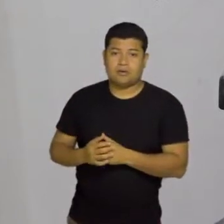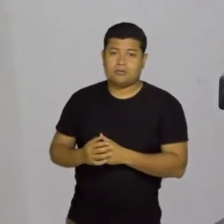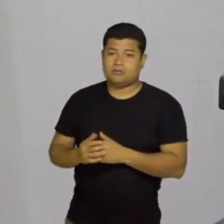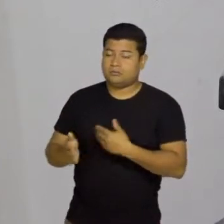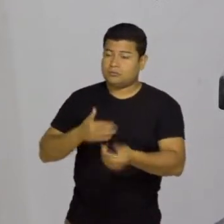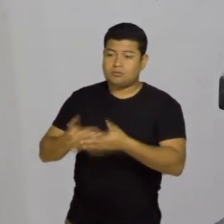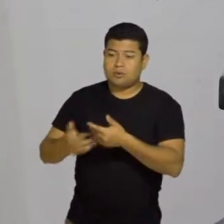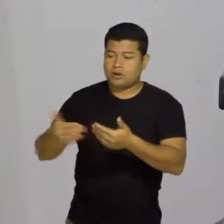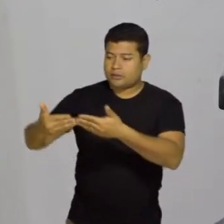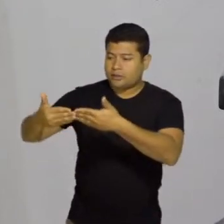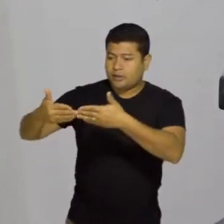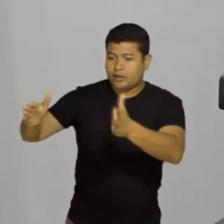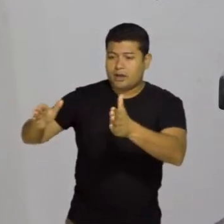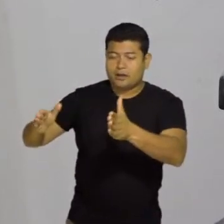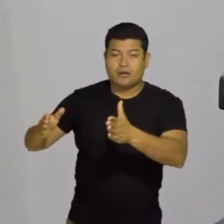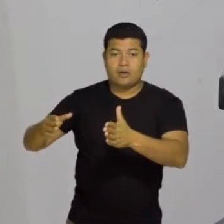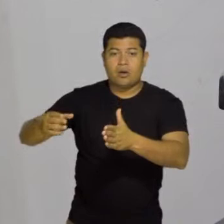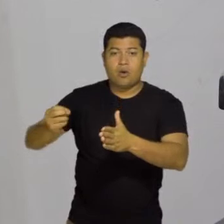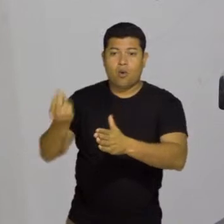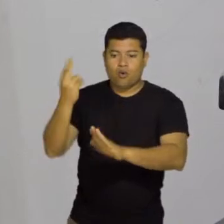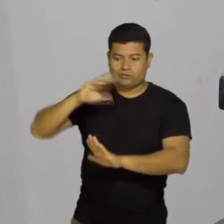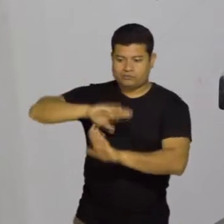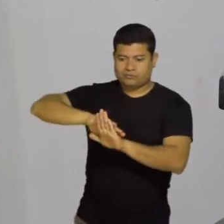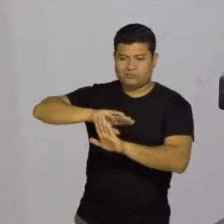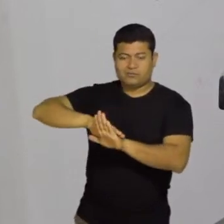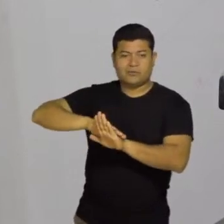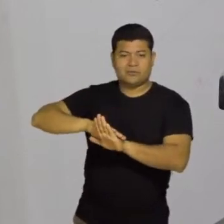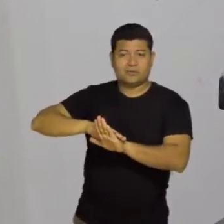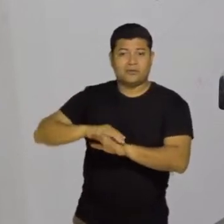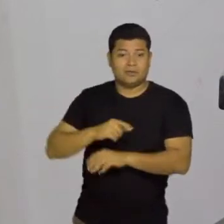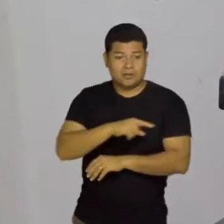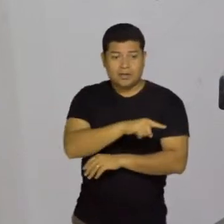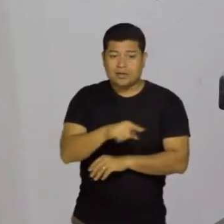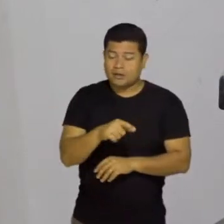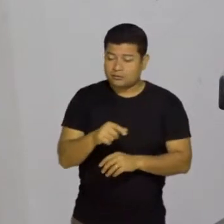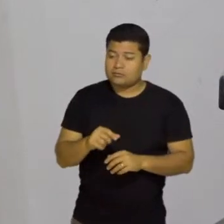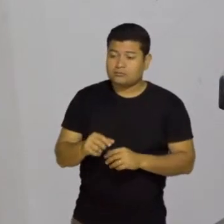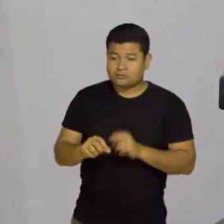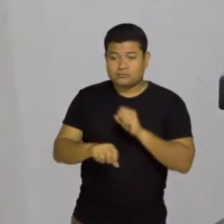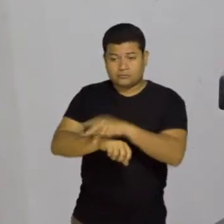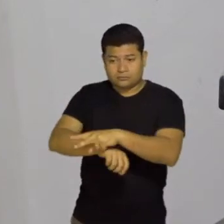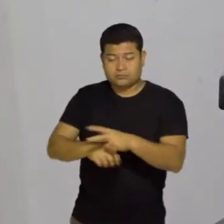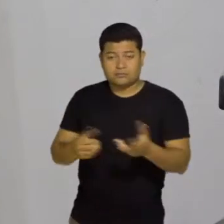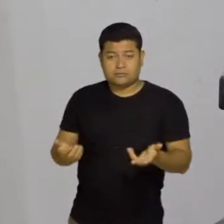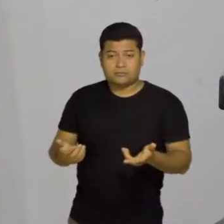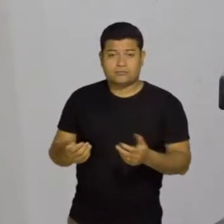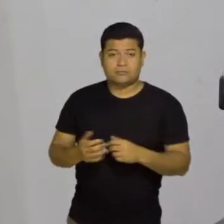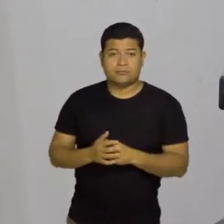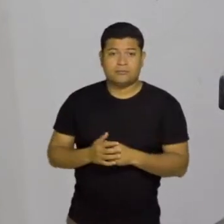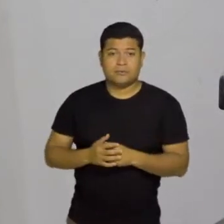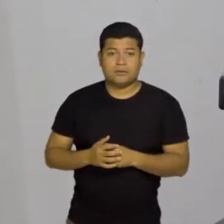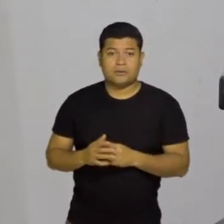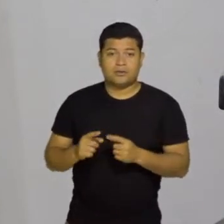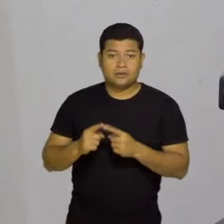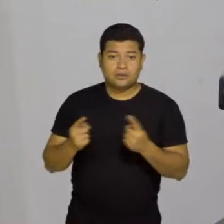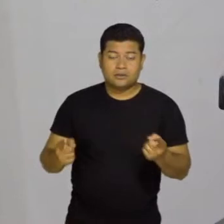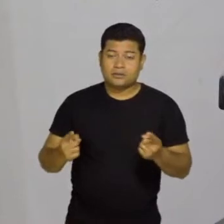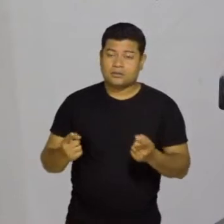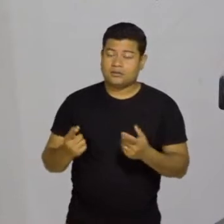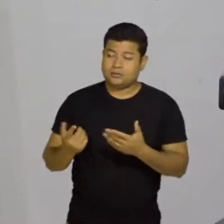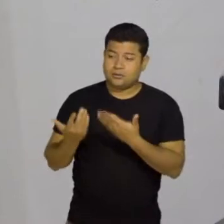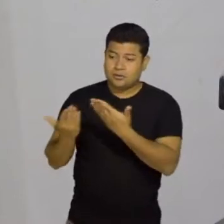somos nós. Mas eles vão entrar. E aí é importante que o empresário catarinense,